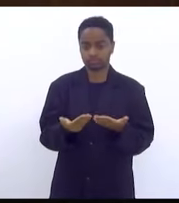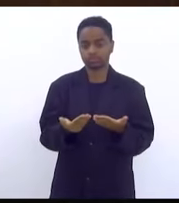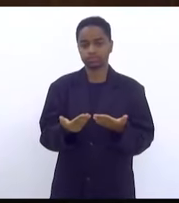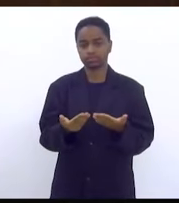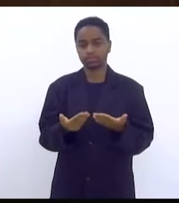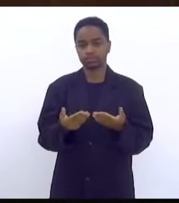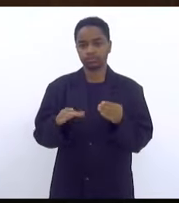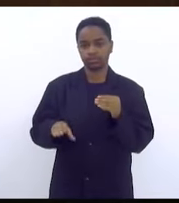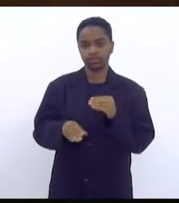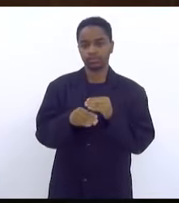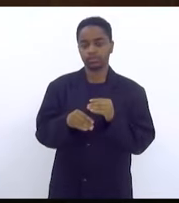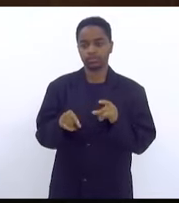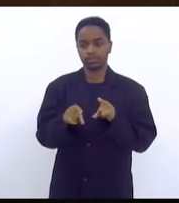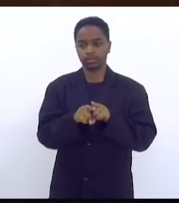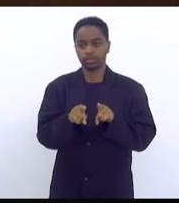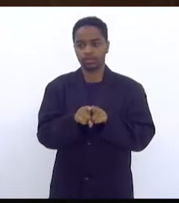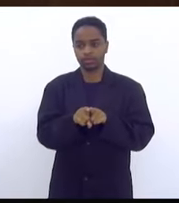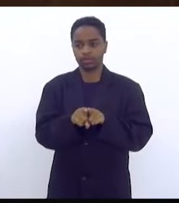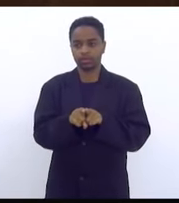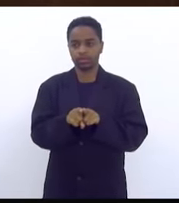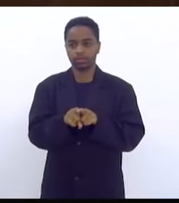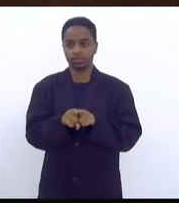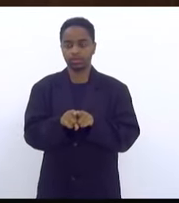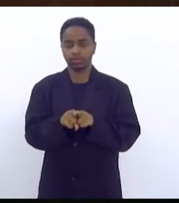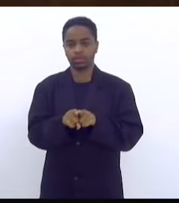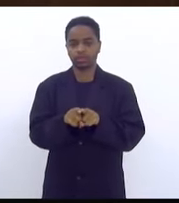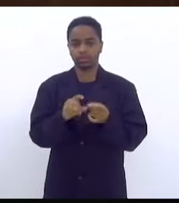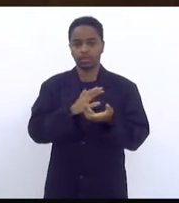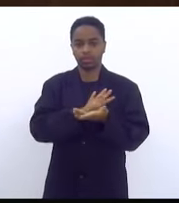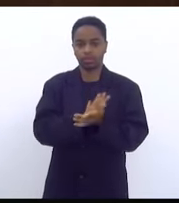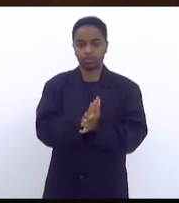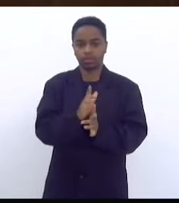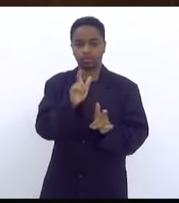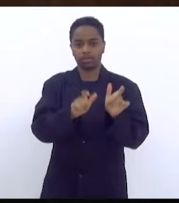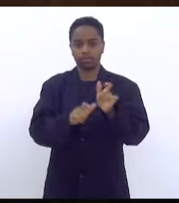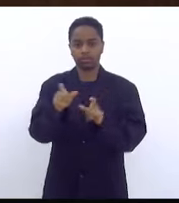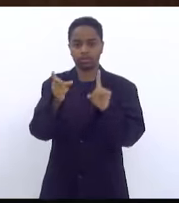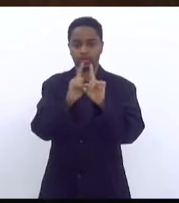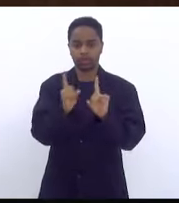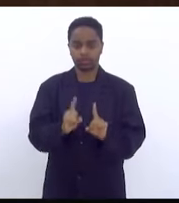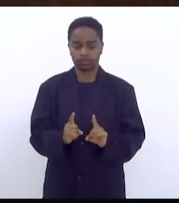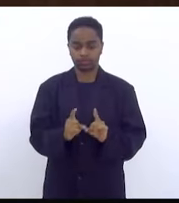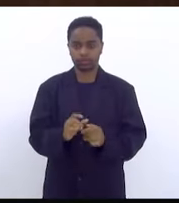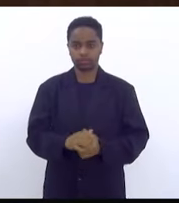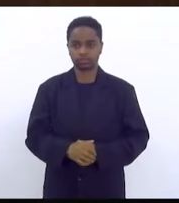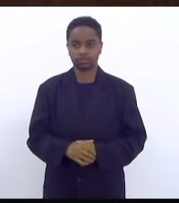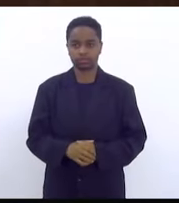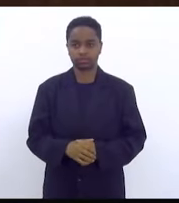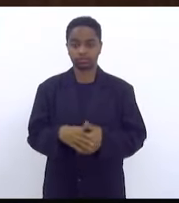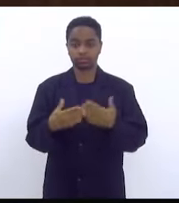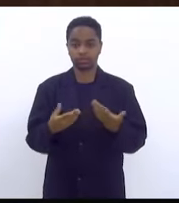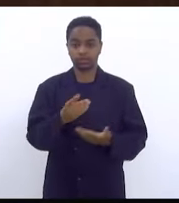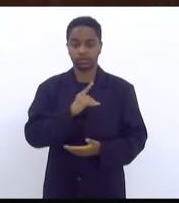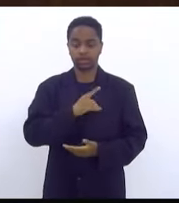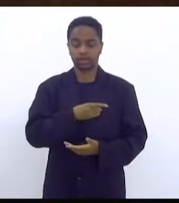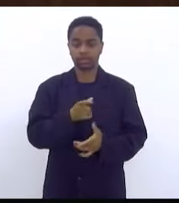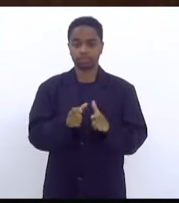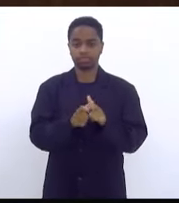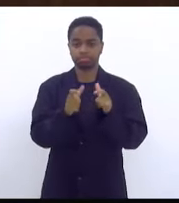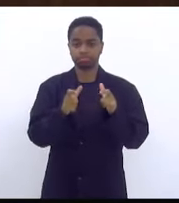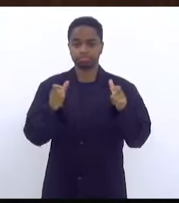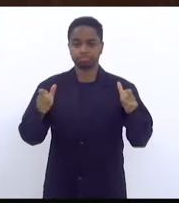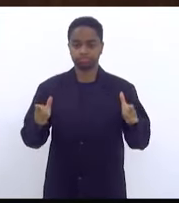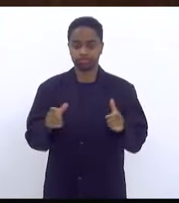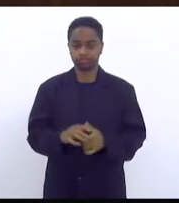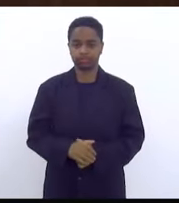será incorporada também o preconceito aos deficientes, aos portadores de deficiência, a delegacia cresceu muito,